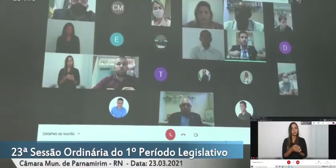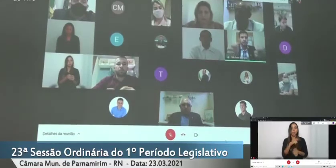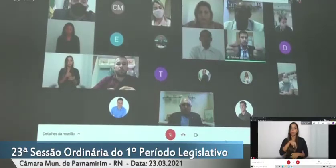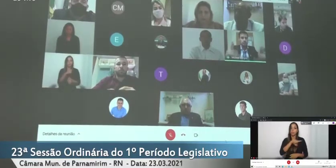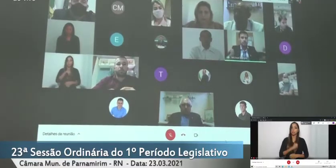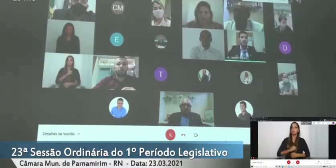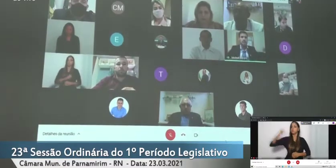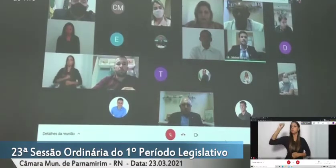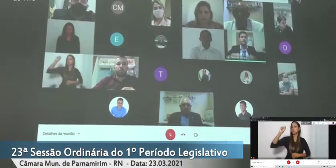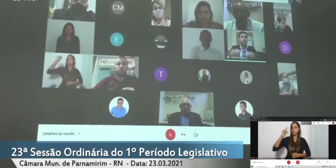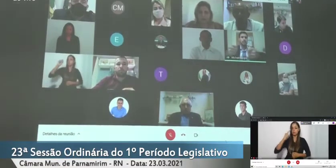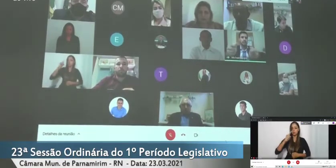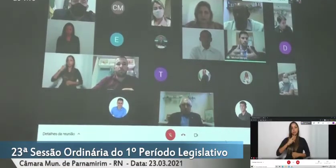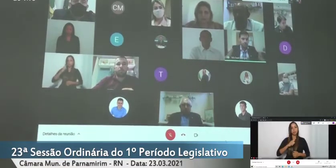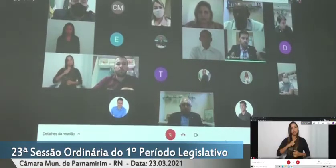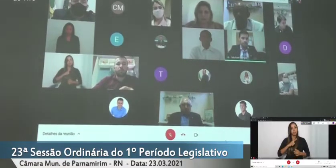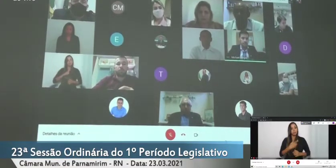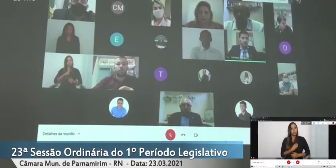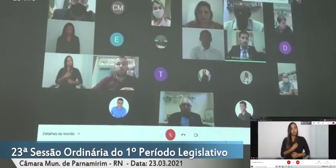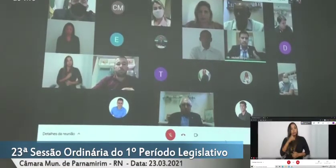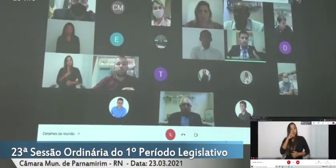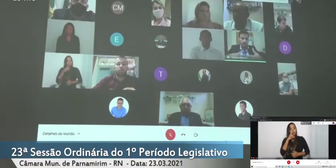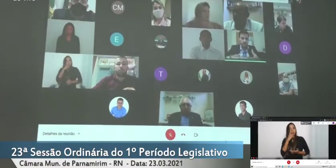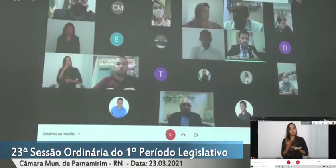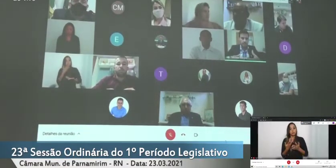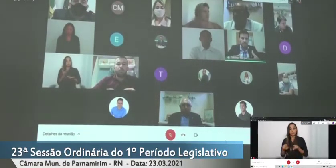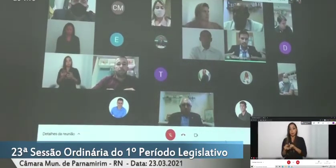sacrificando suas famílias, sacrificando, enfim,